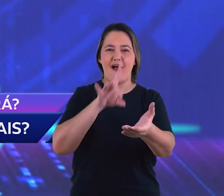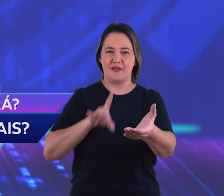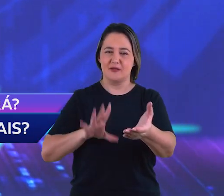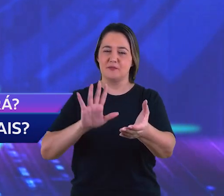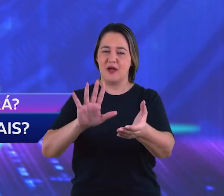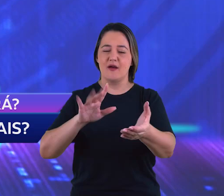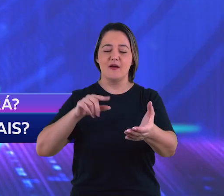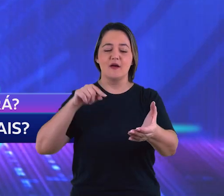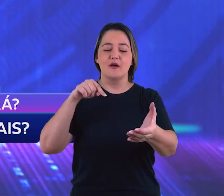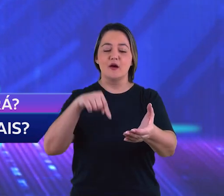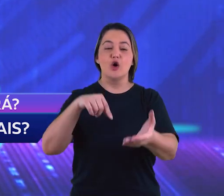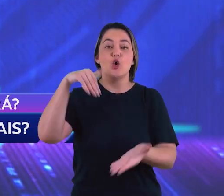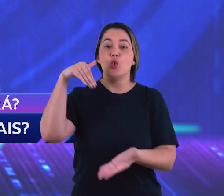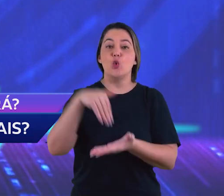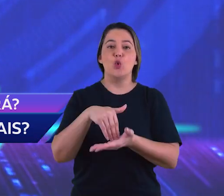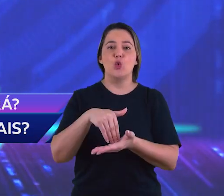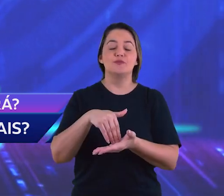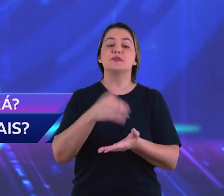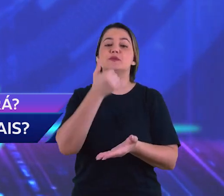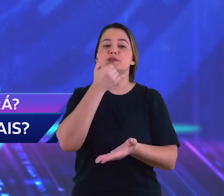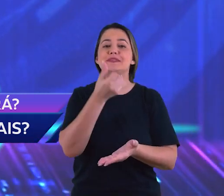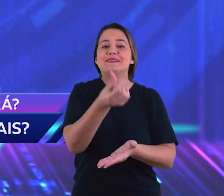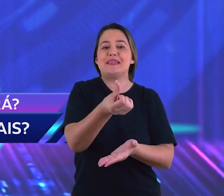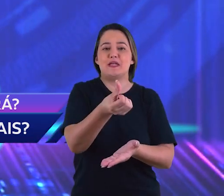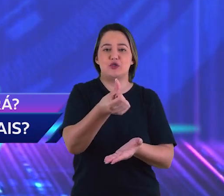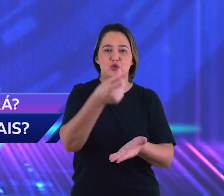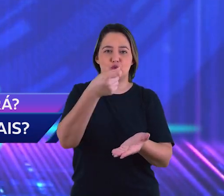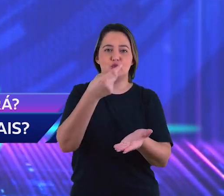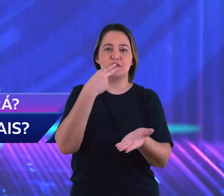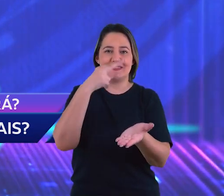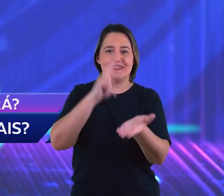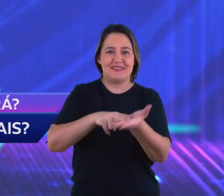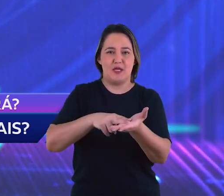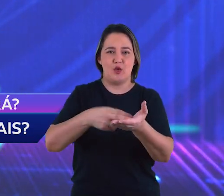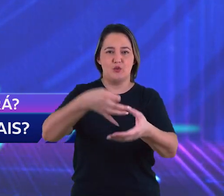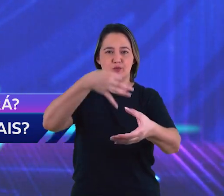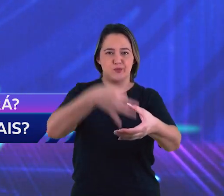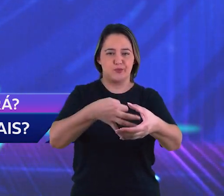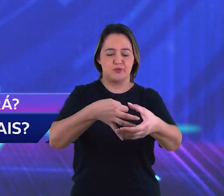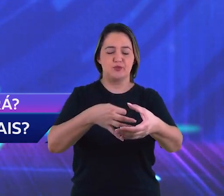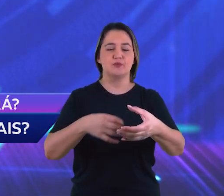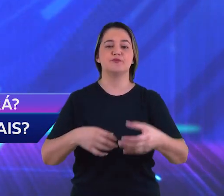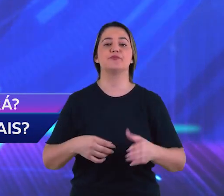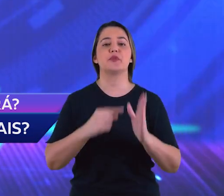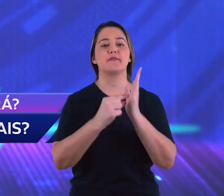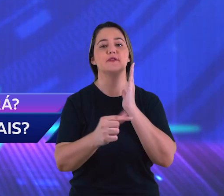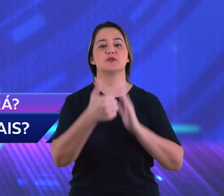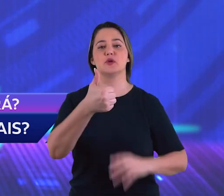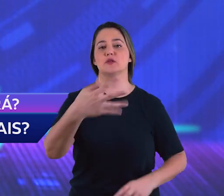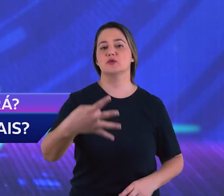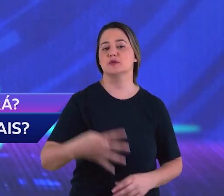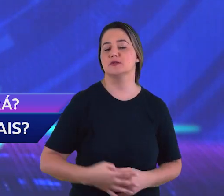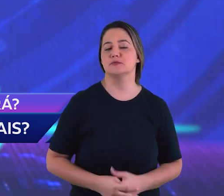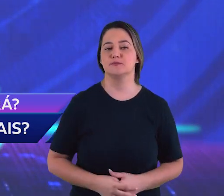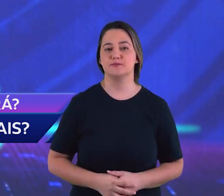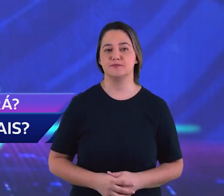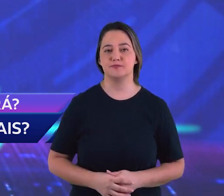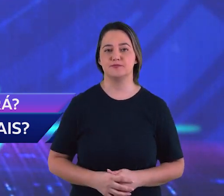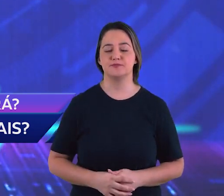parte final do 6º selo, que diz assim, versículo